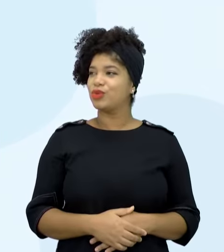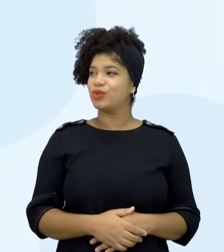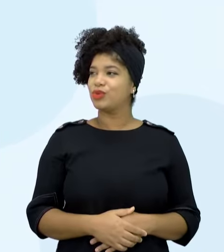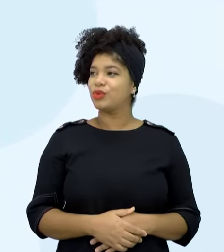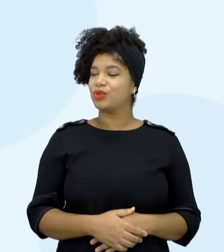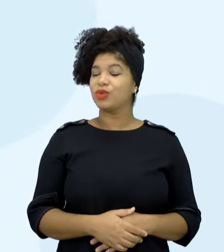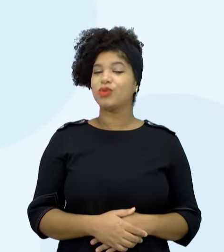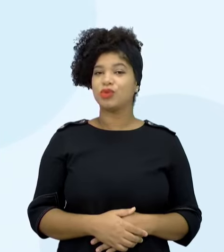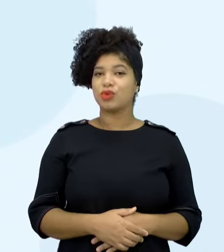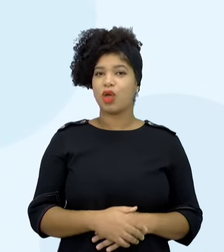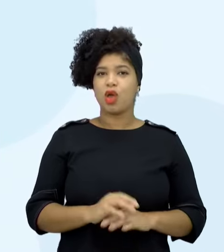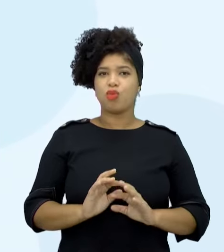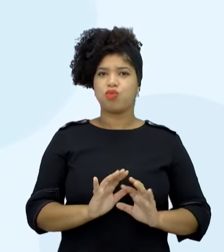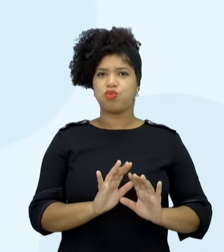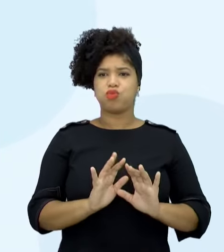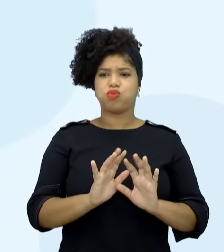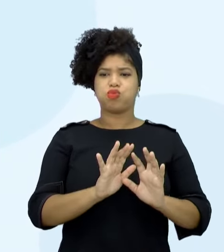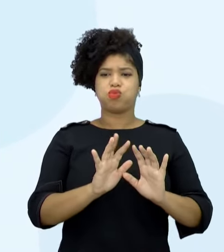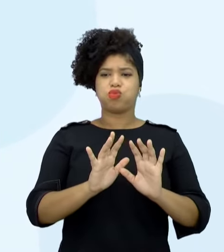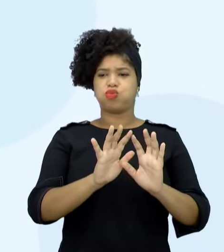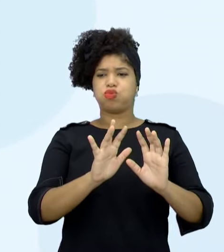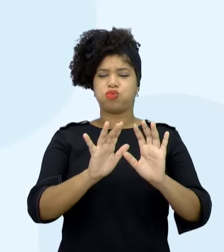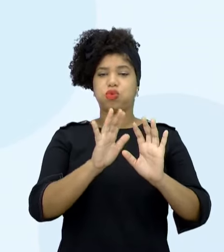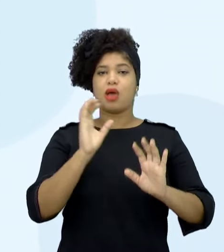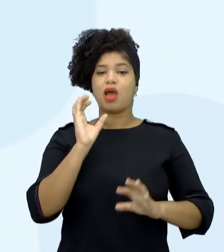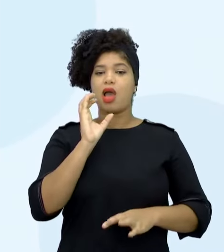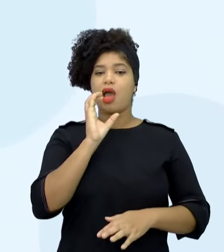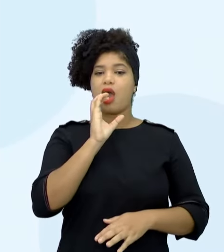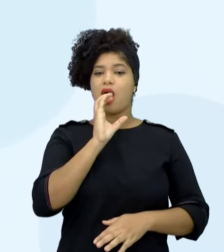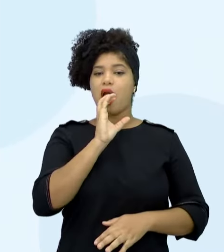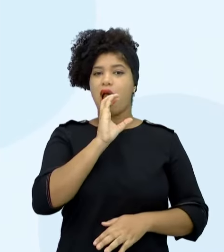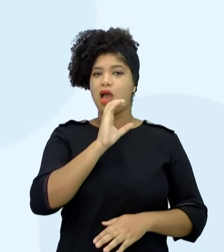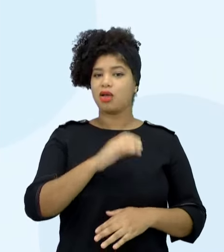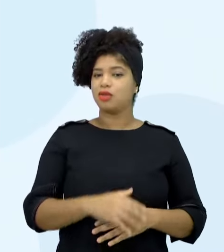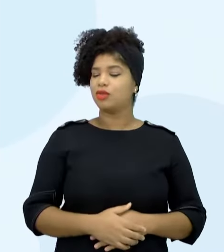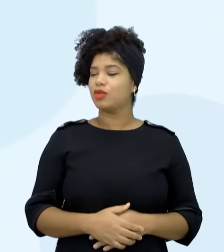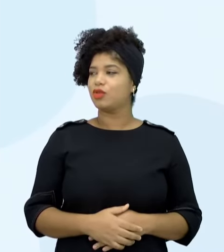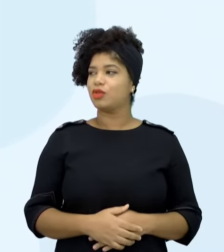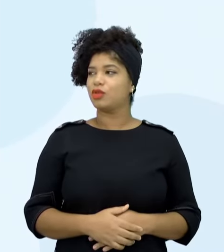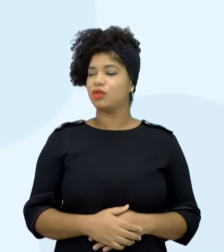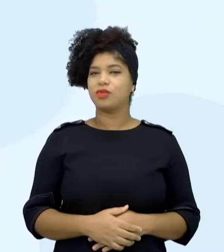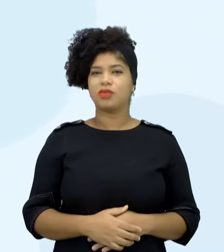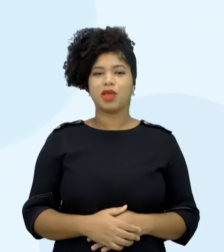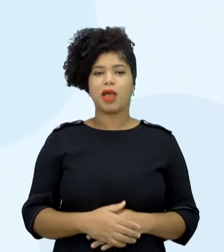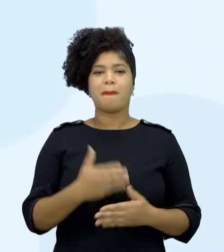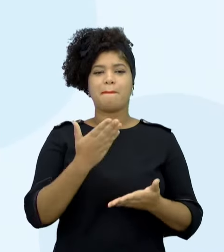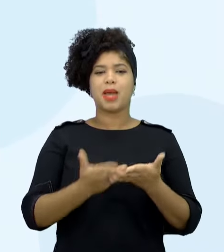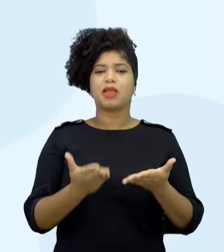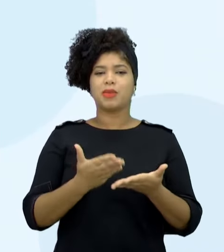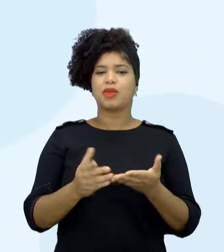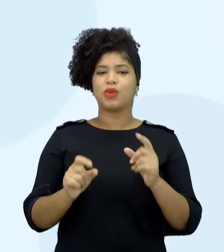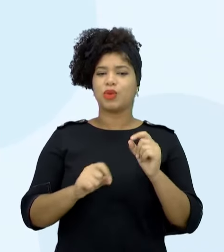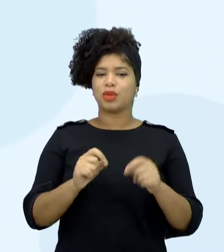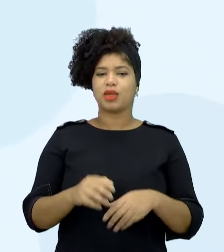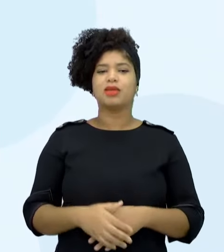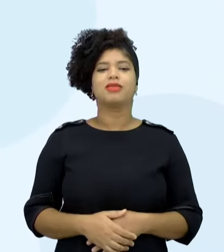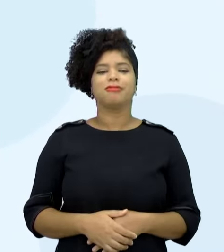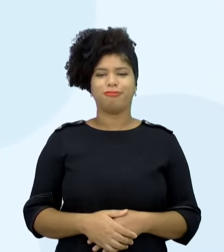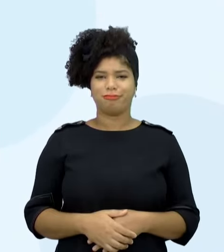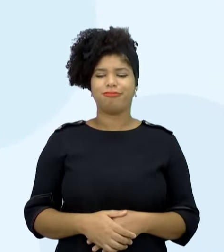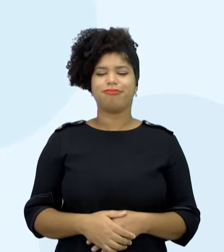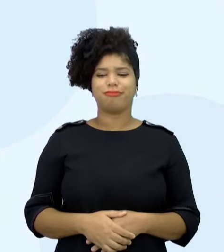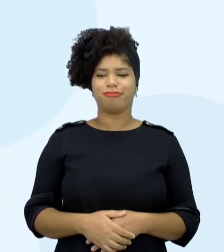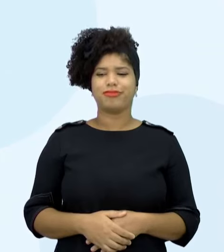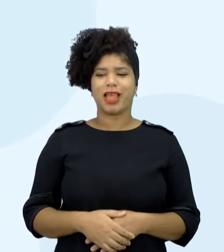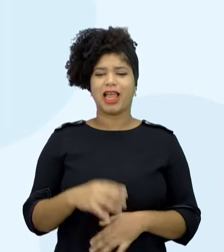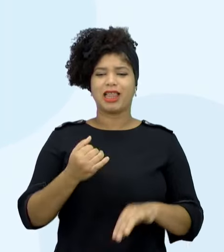do vapor, é uma energia térmica, né? Aqui eu tenho, aqui o que eu tenho de perda aqui, rapaz, essa daqui é a maquininha que mais perdeu, né?